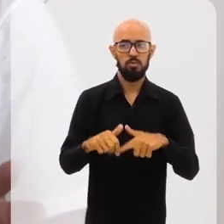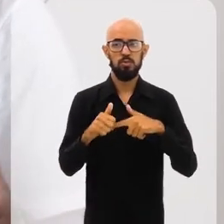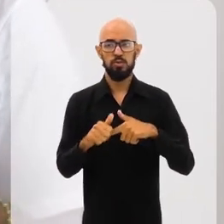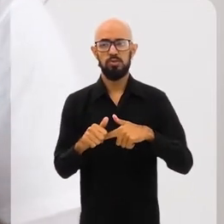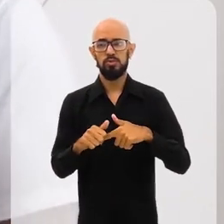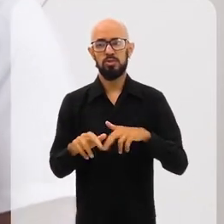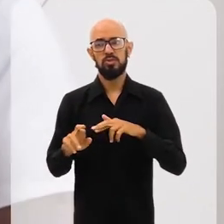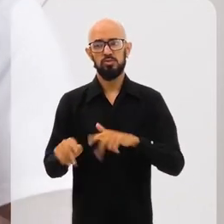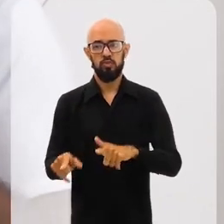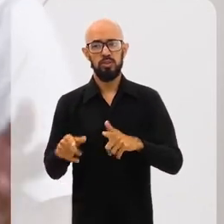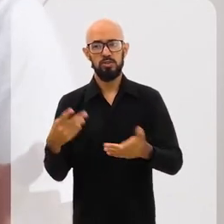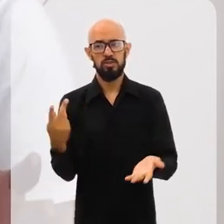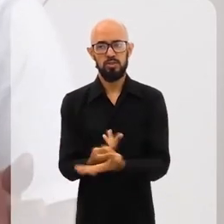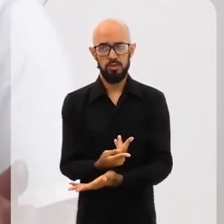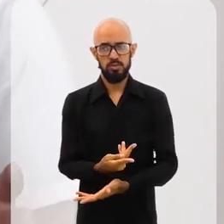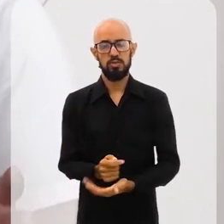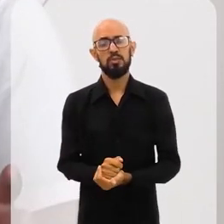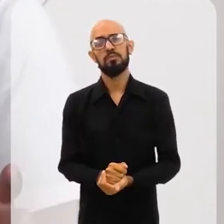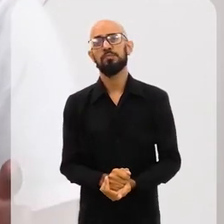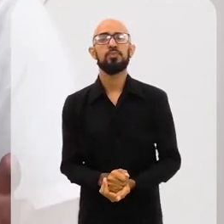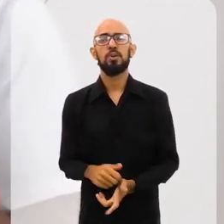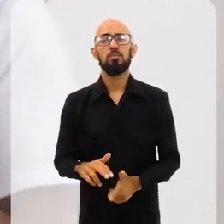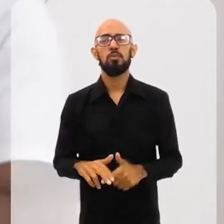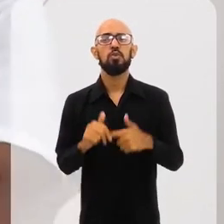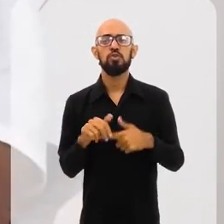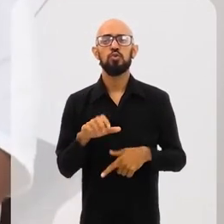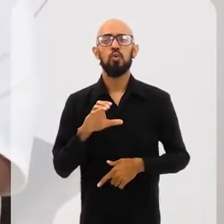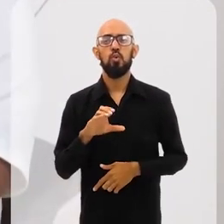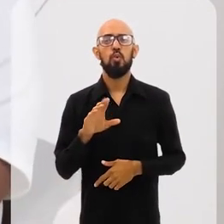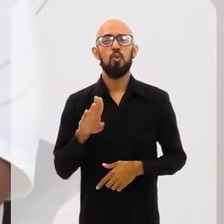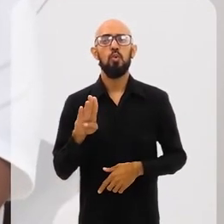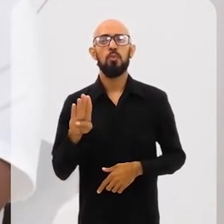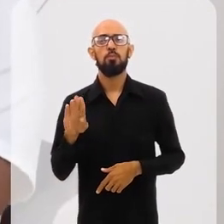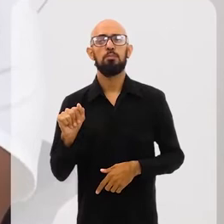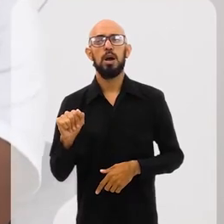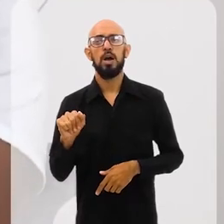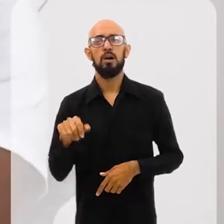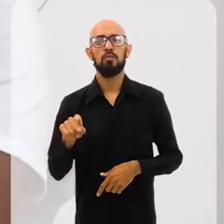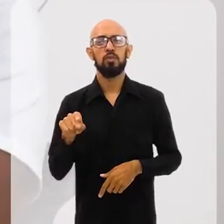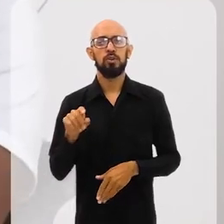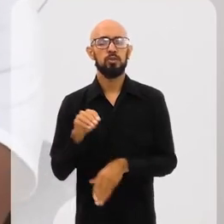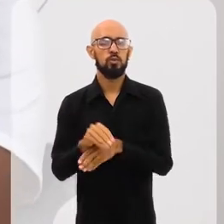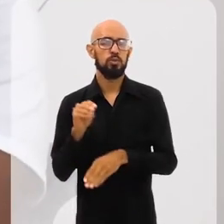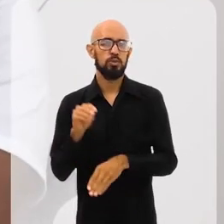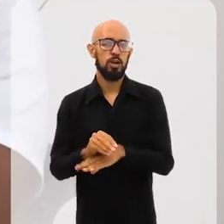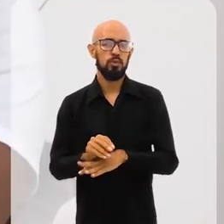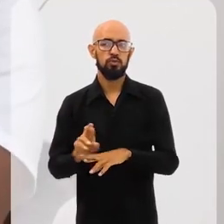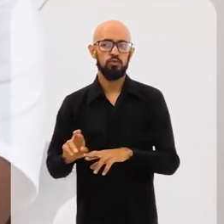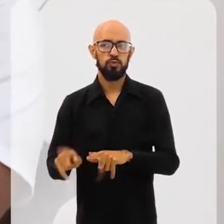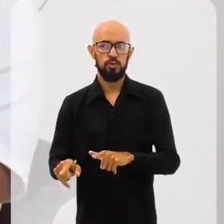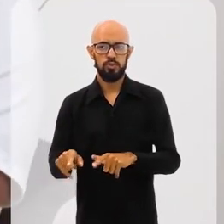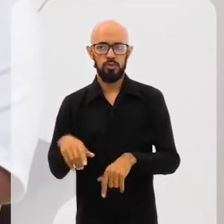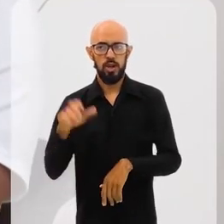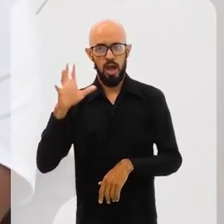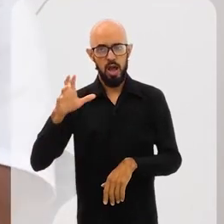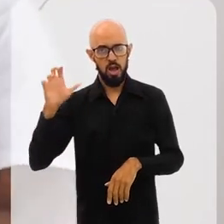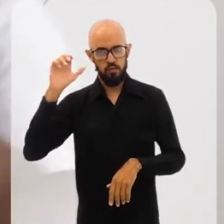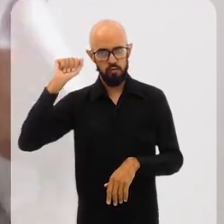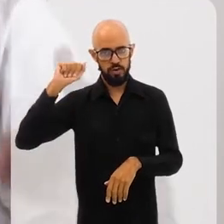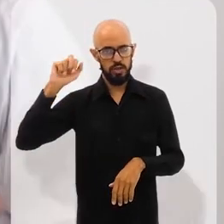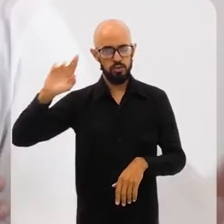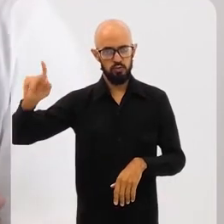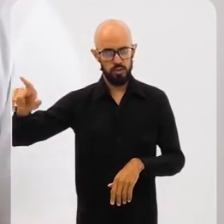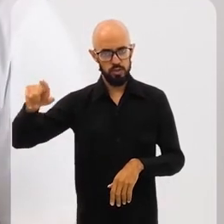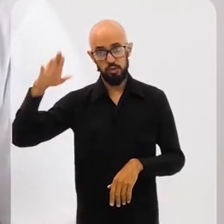outro, acabam que as diferenças vão acontecer. Então em Cuba passou a ser tratado, cuidado de uma forma.